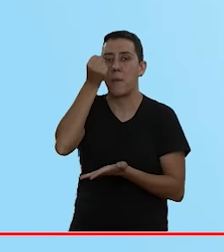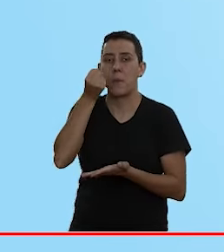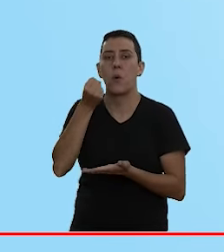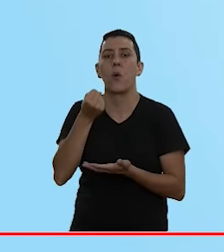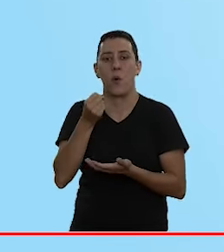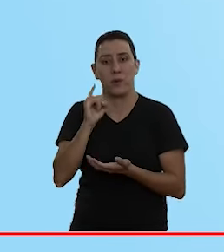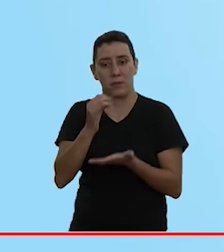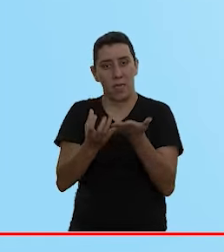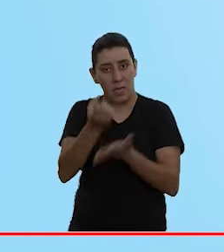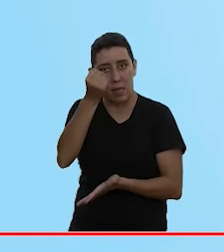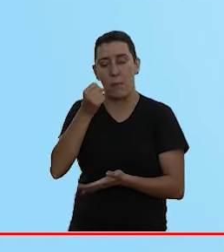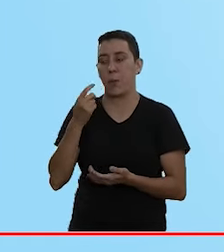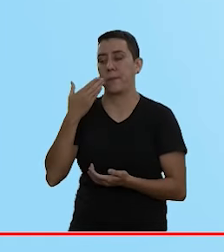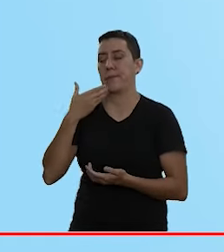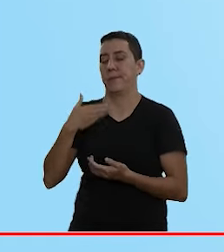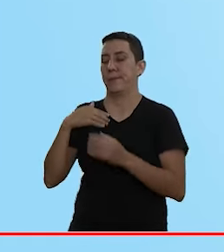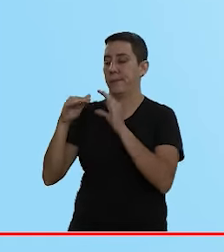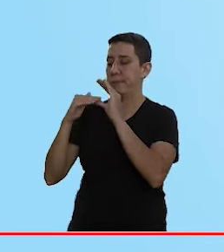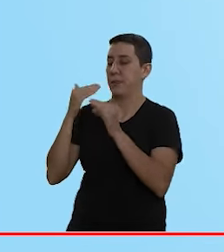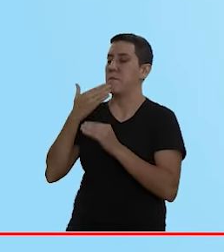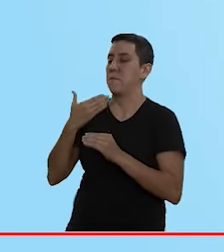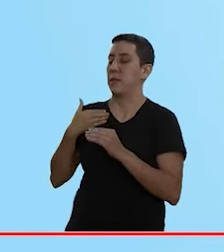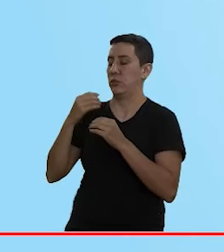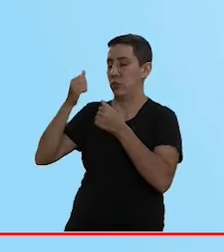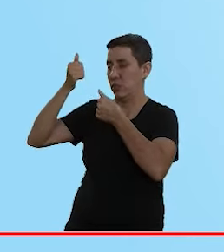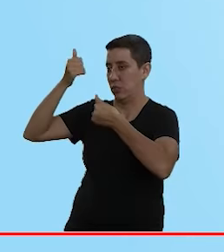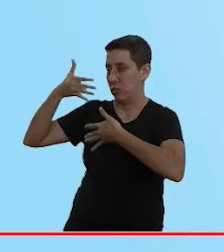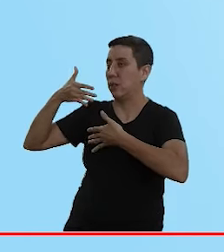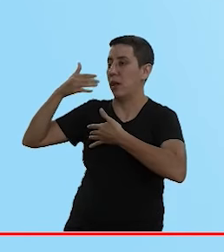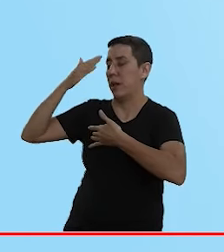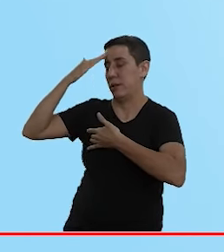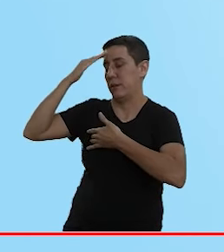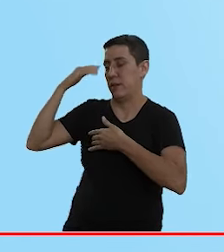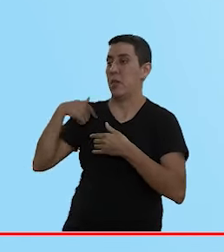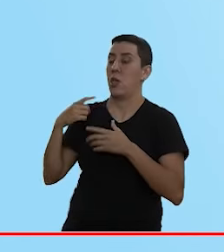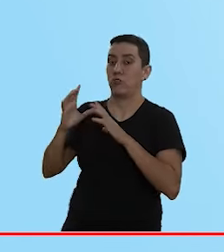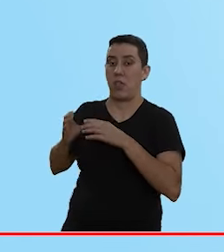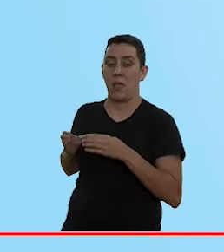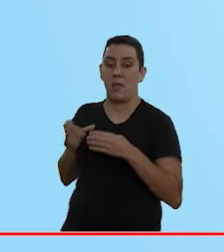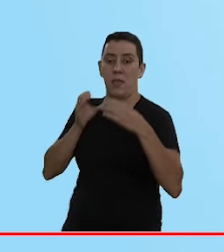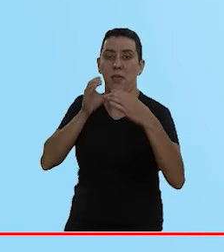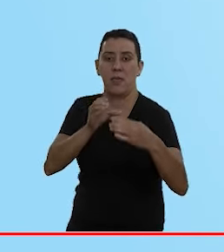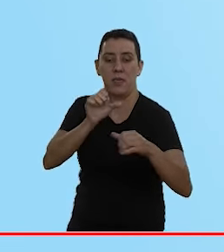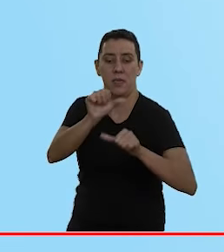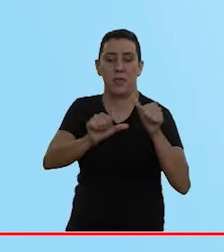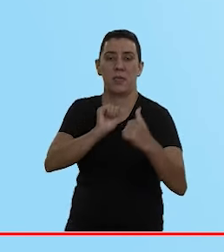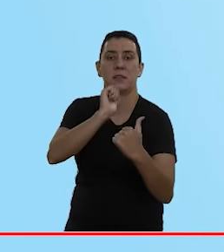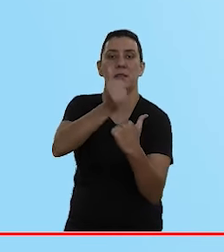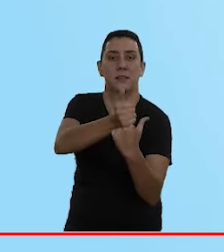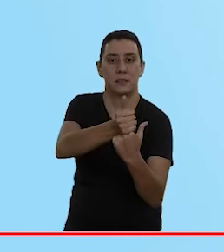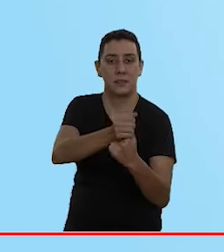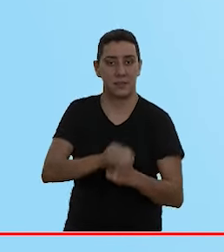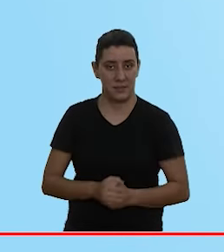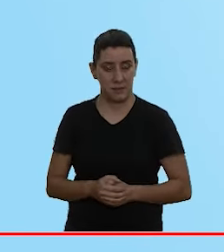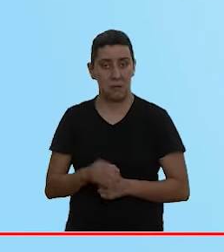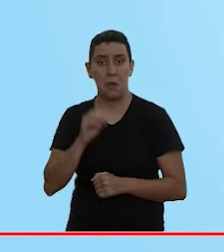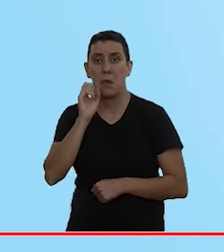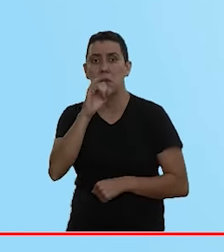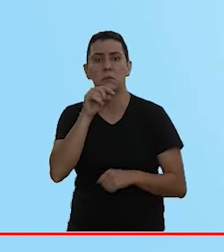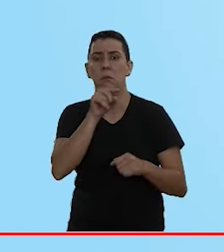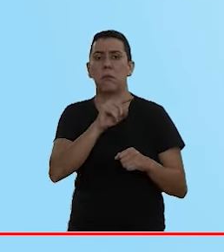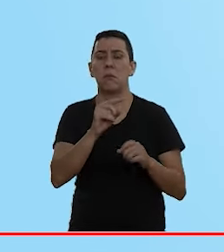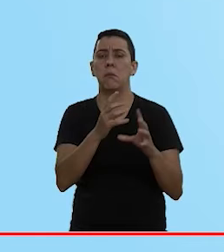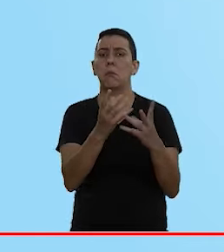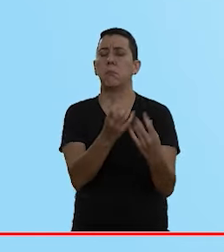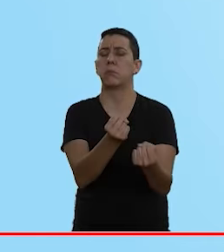queima, fazer a substituição do módulo. Se não, utilizar, por exemplo, uma câmera infravermelho para ver